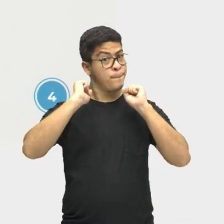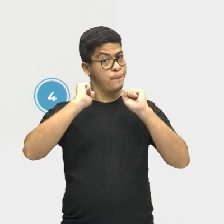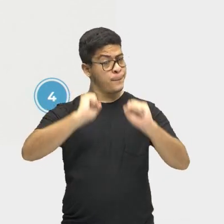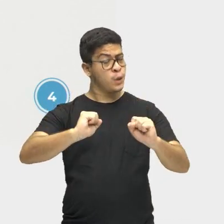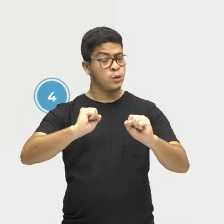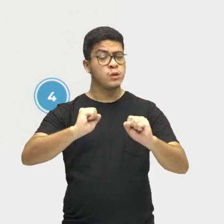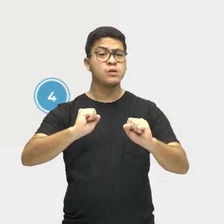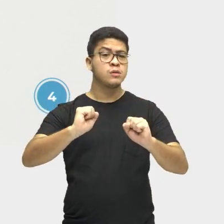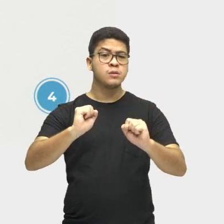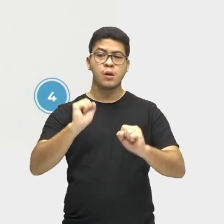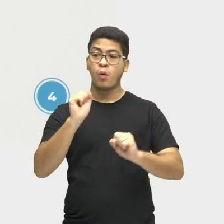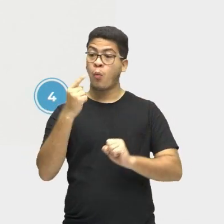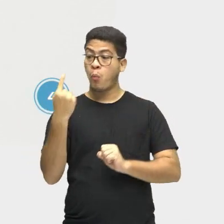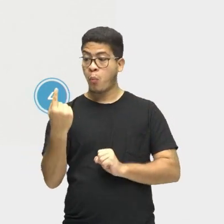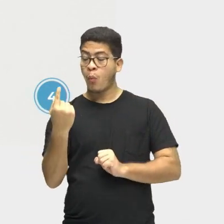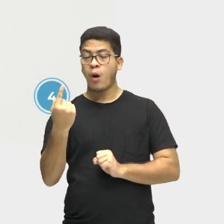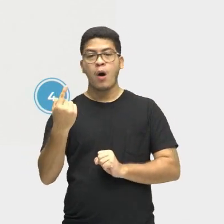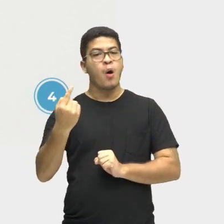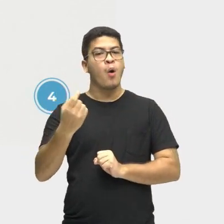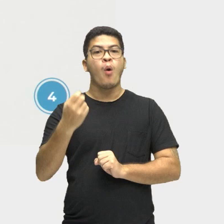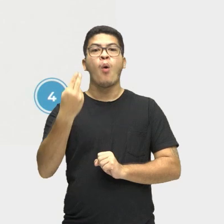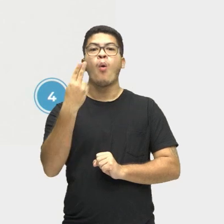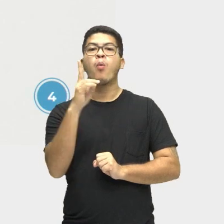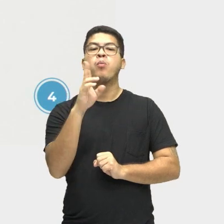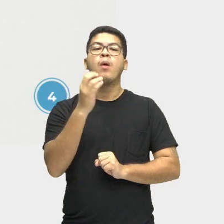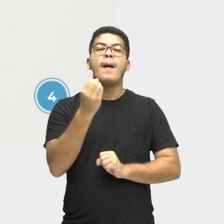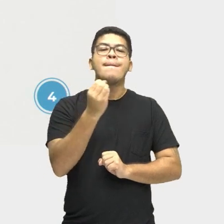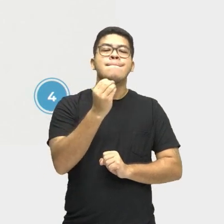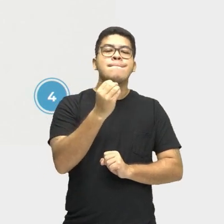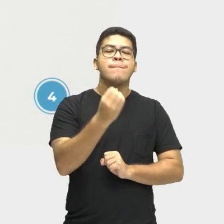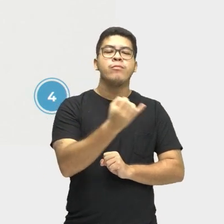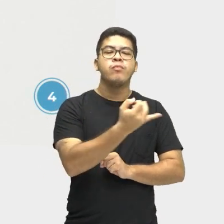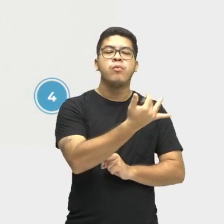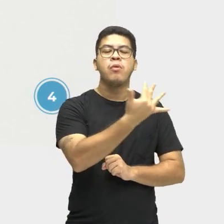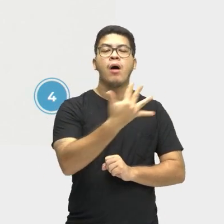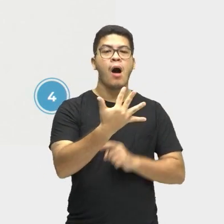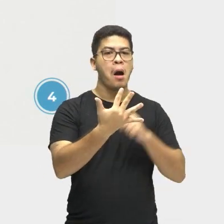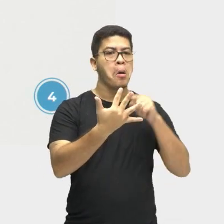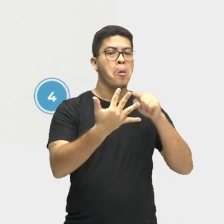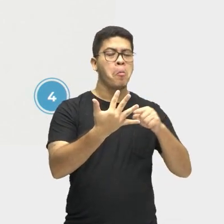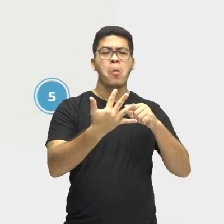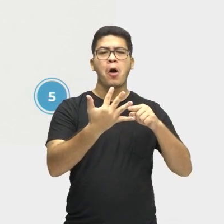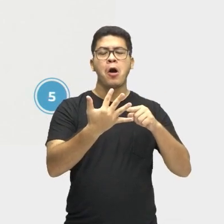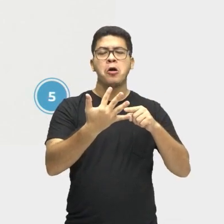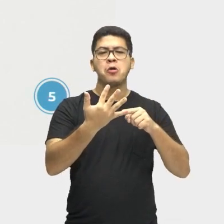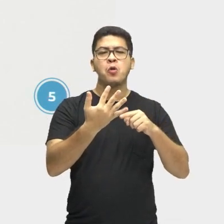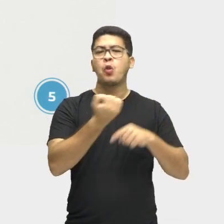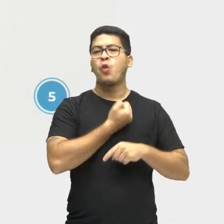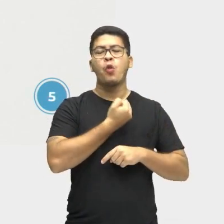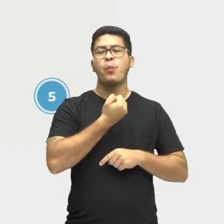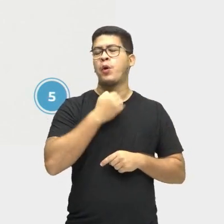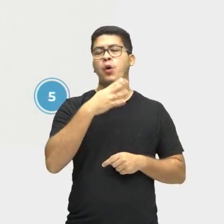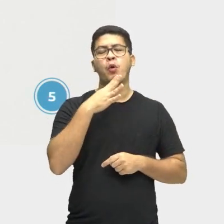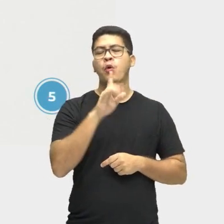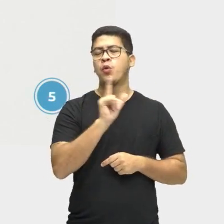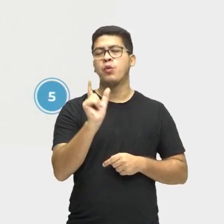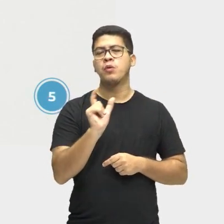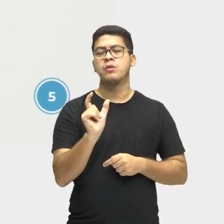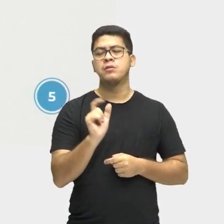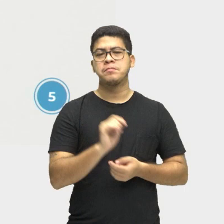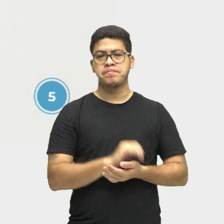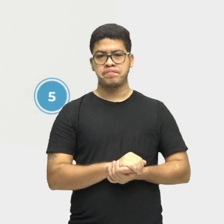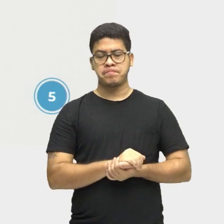apresentar uma ou mais incógnitas, certo? Então essas são algumas das